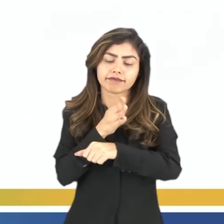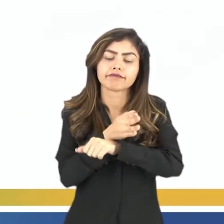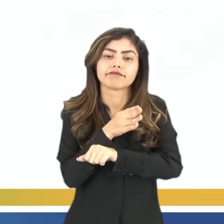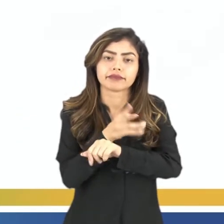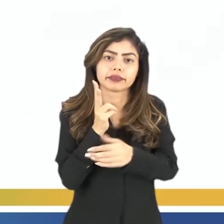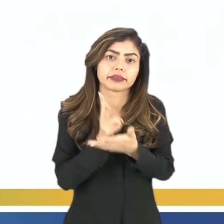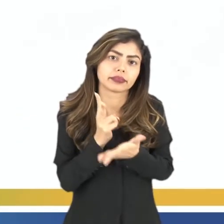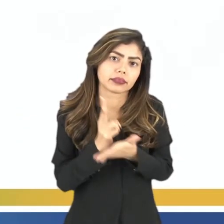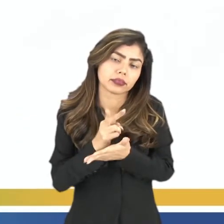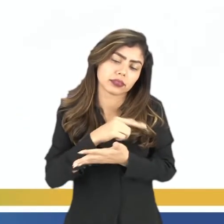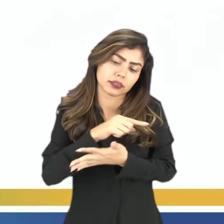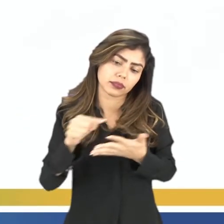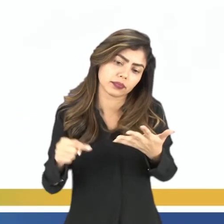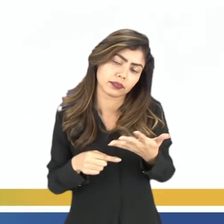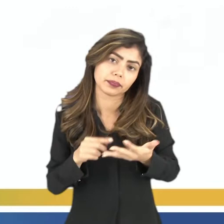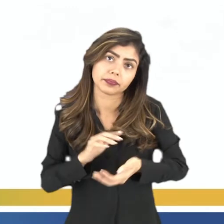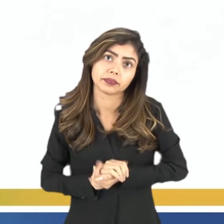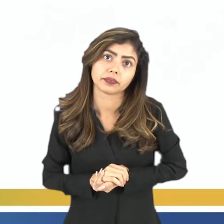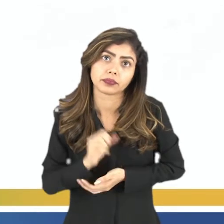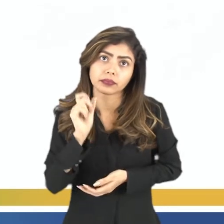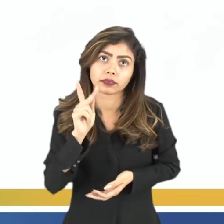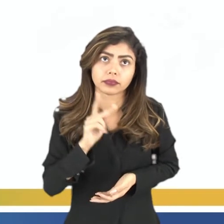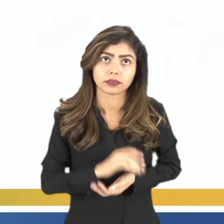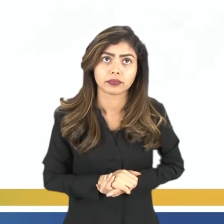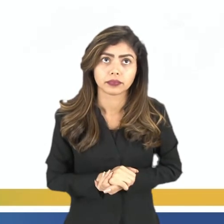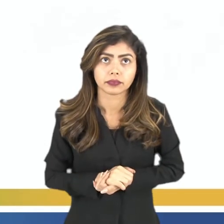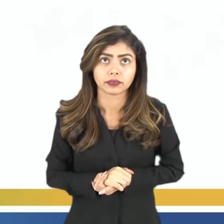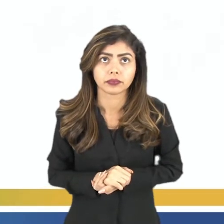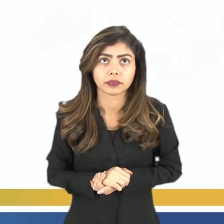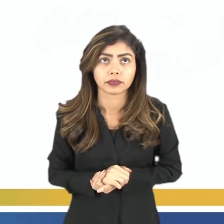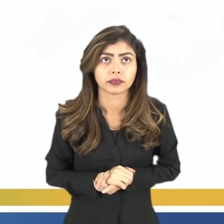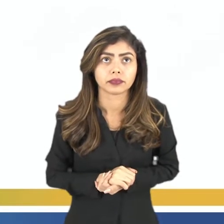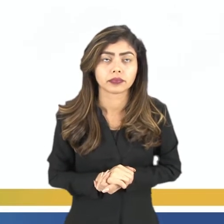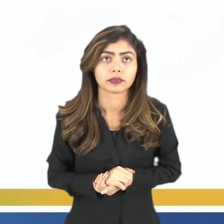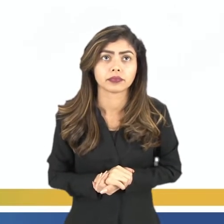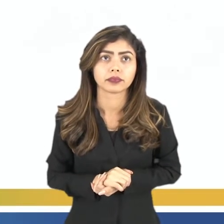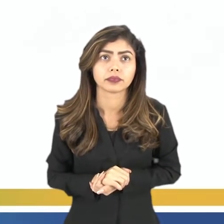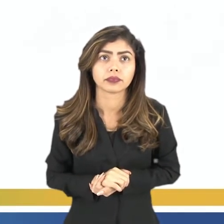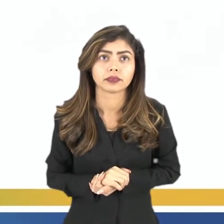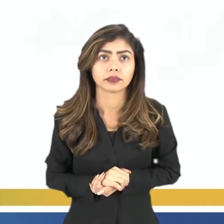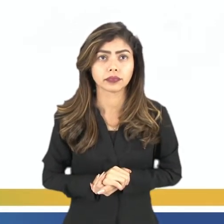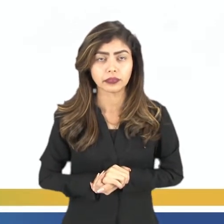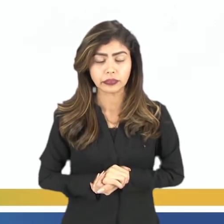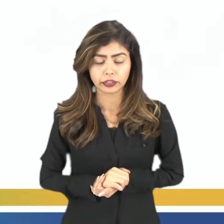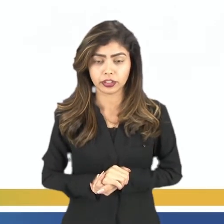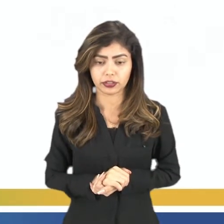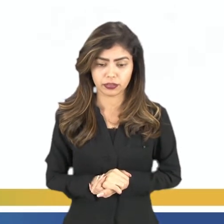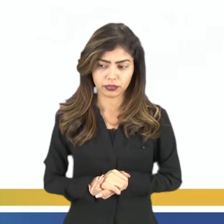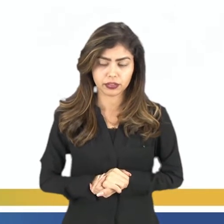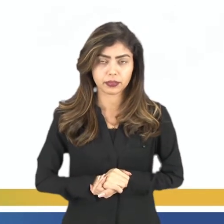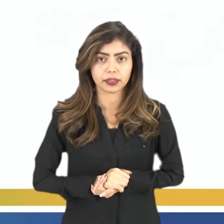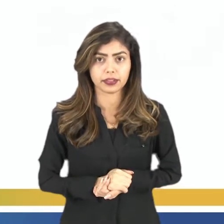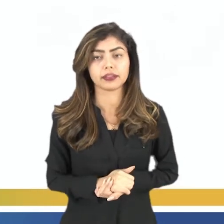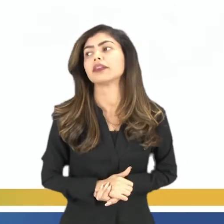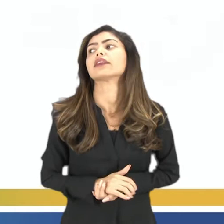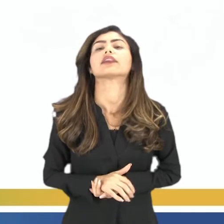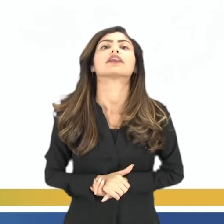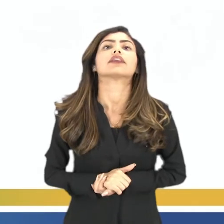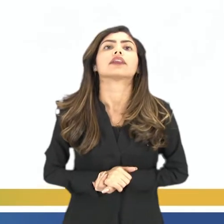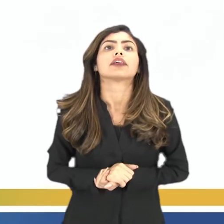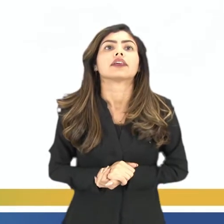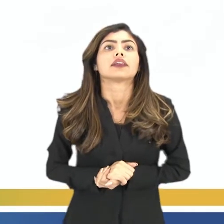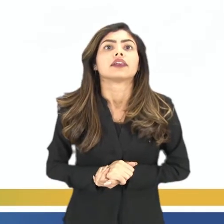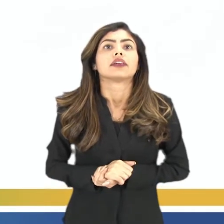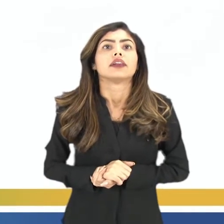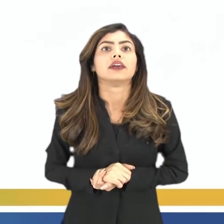em vários meios de comunicação, ok? Vamos para o próximo slide. Vamos ver el lenguaje